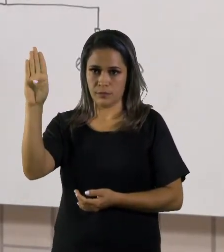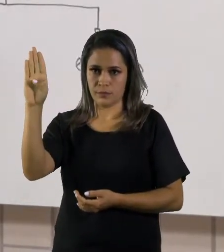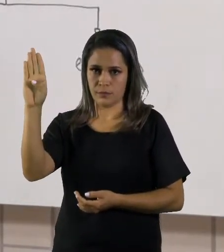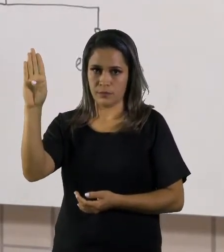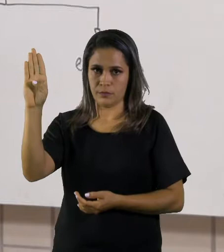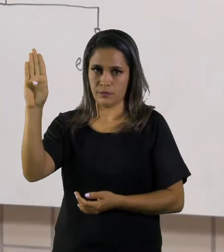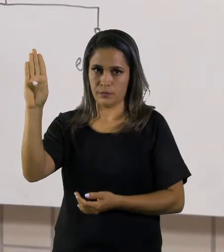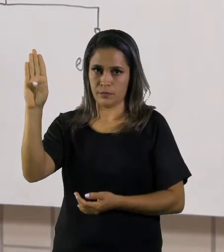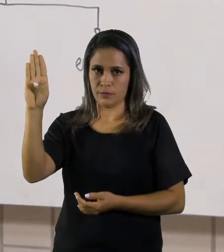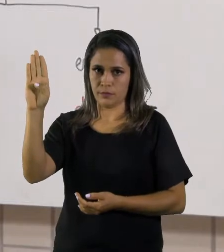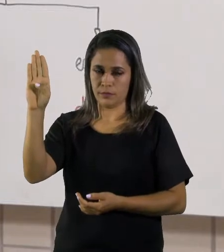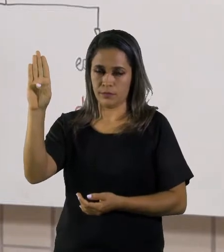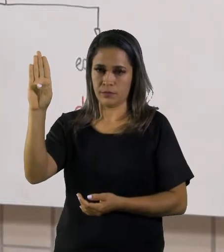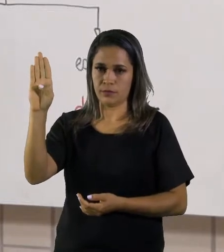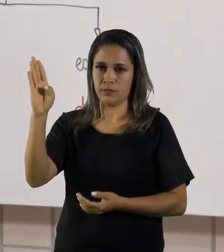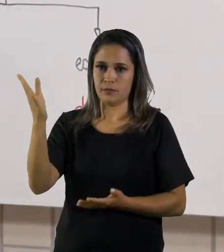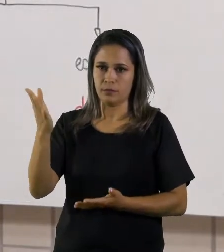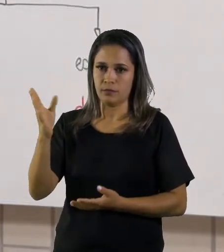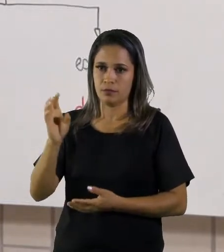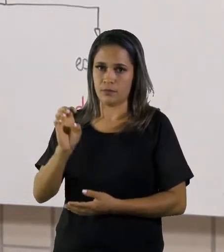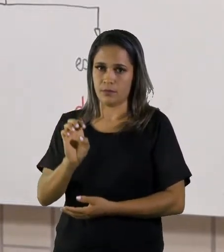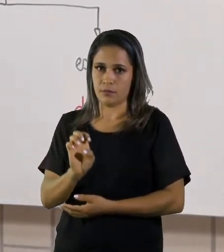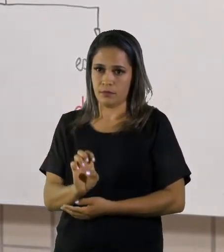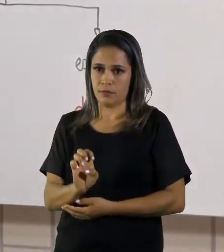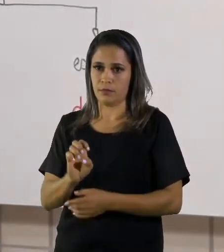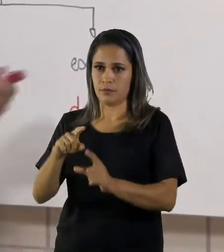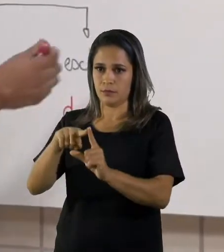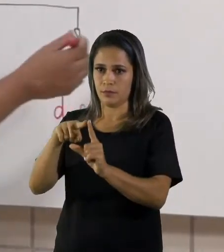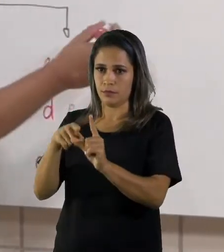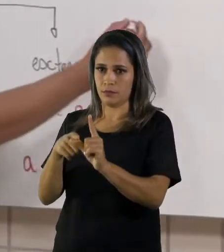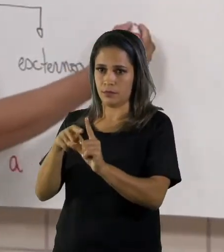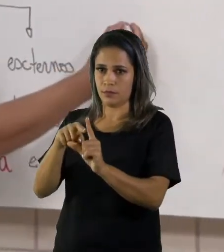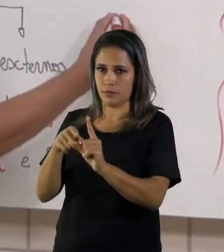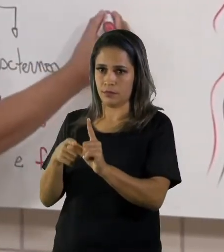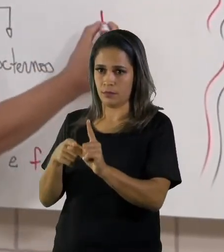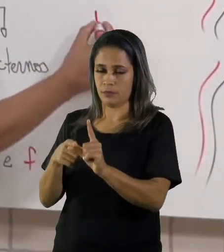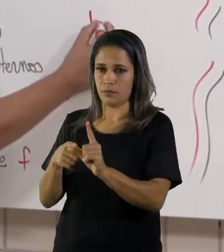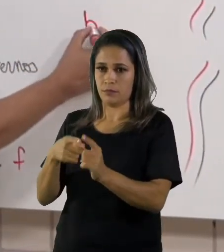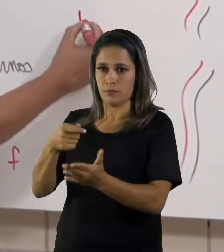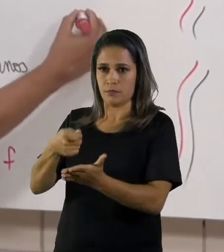lado direito, o E. Então eu tenho garantido